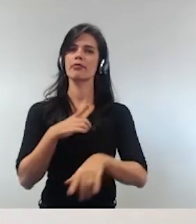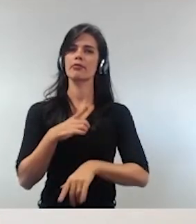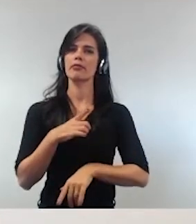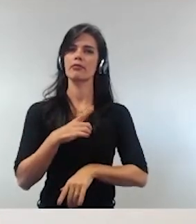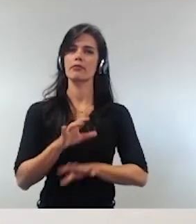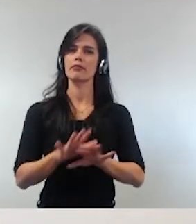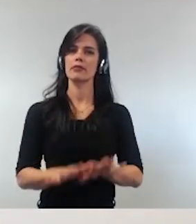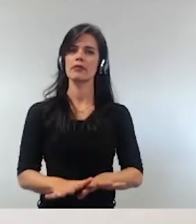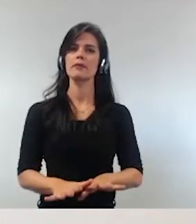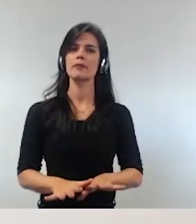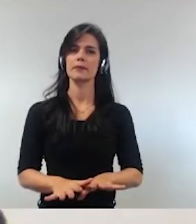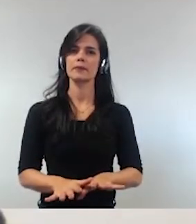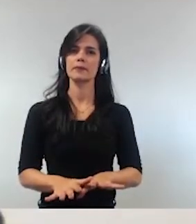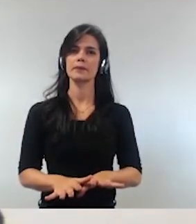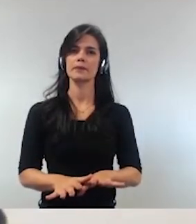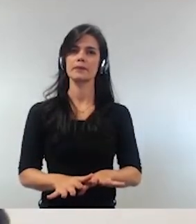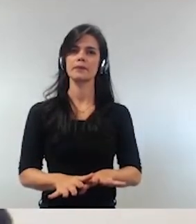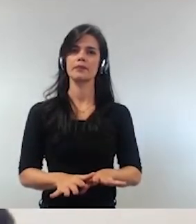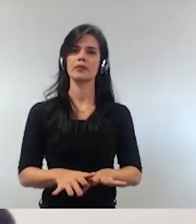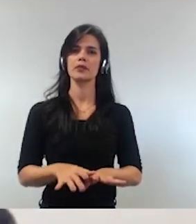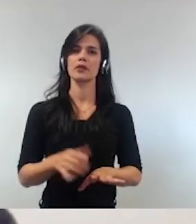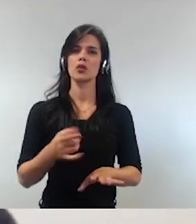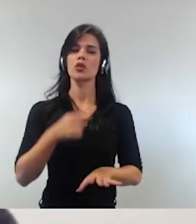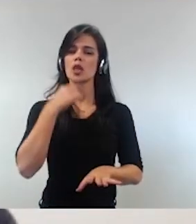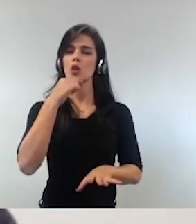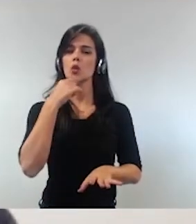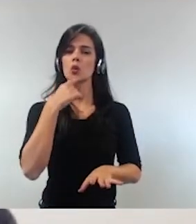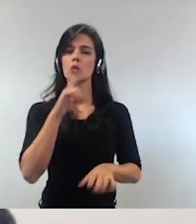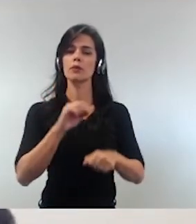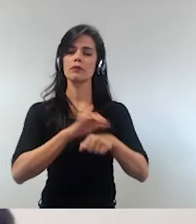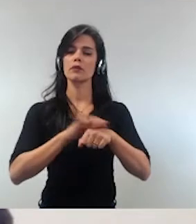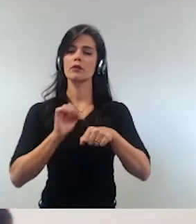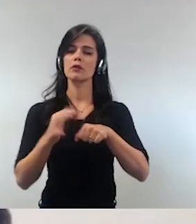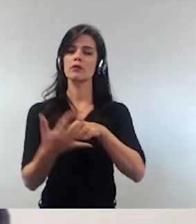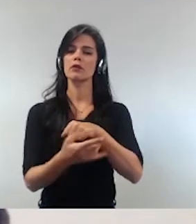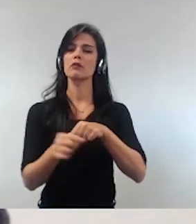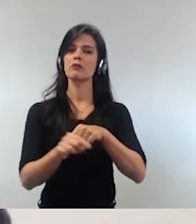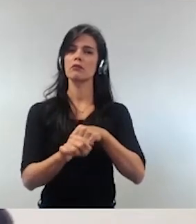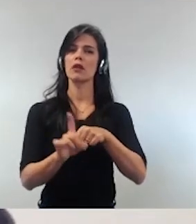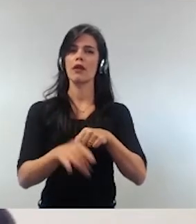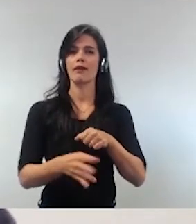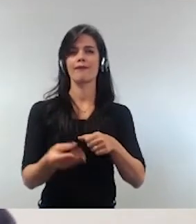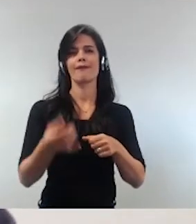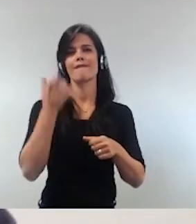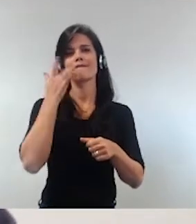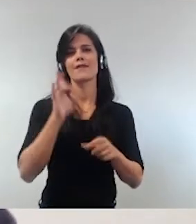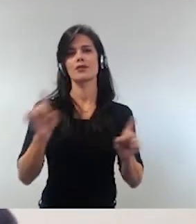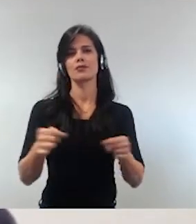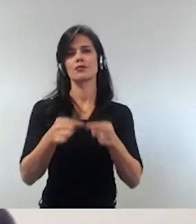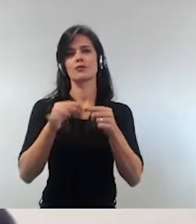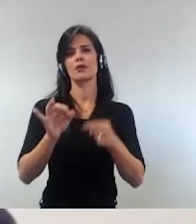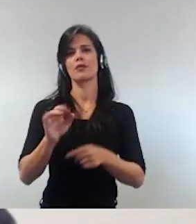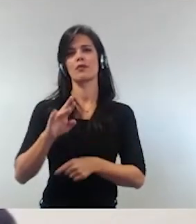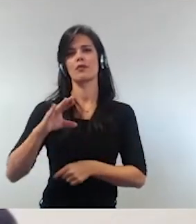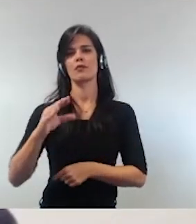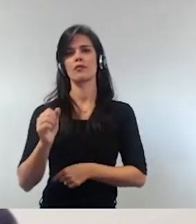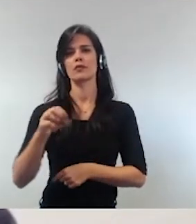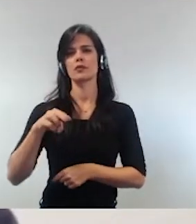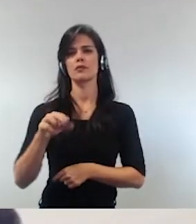o nexo de causalidade, eu acho que a gente não tem dúvidas que a pandemia se enquadraria com uma certa facilidade. Mas